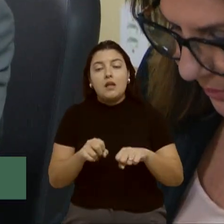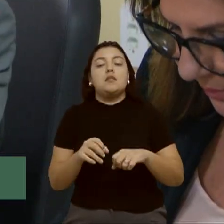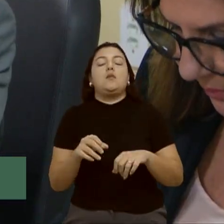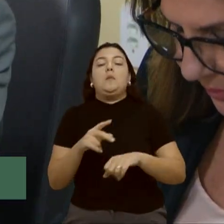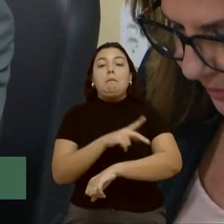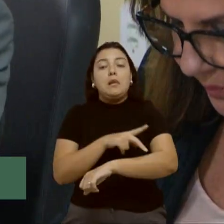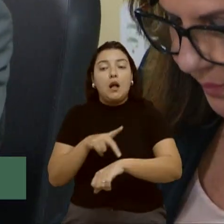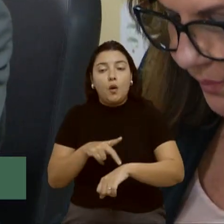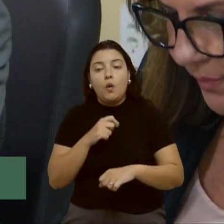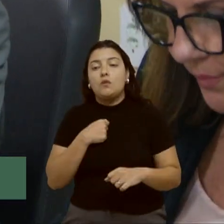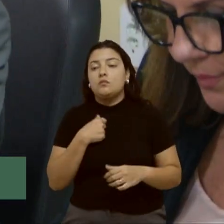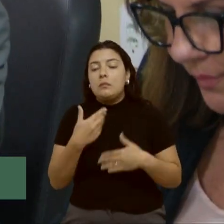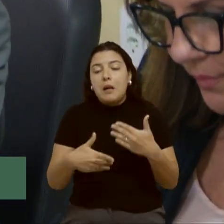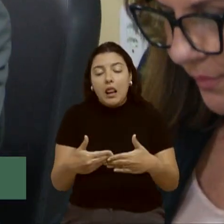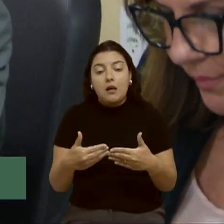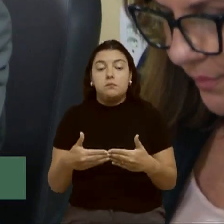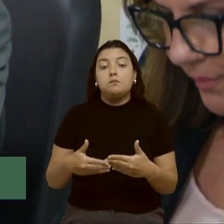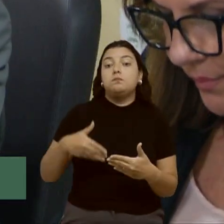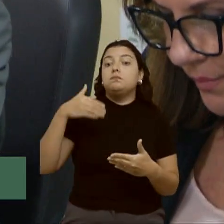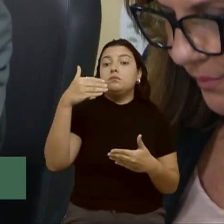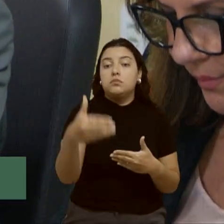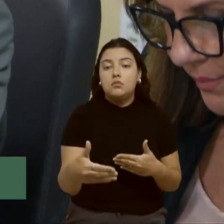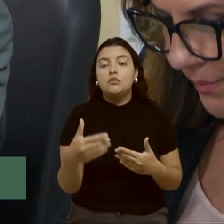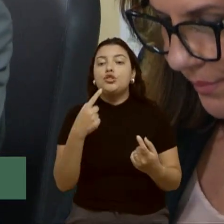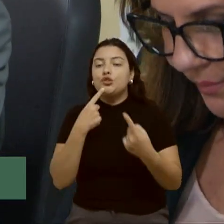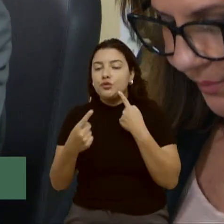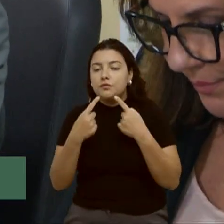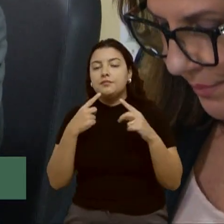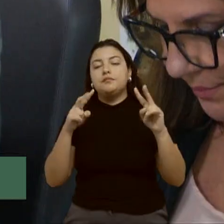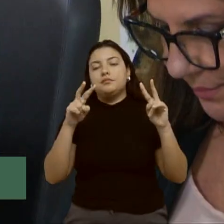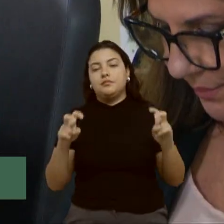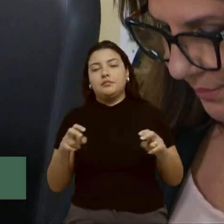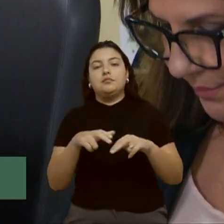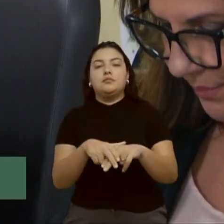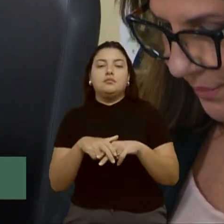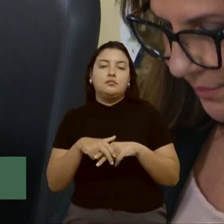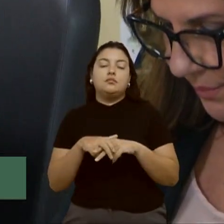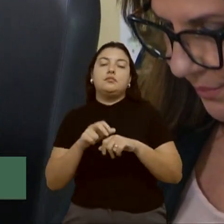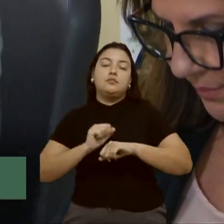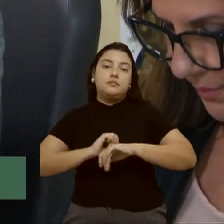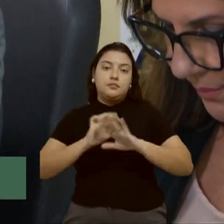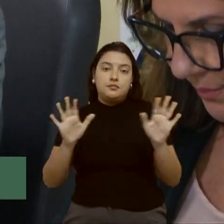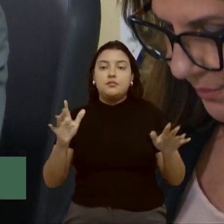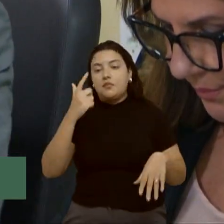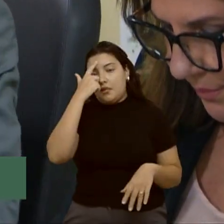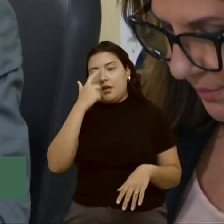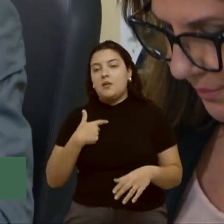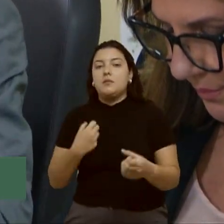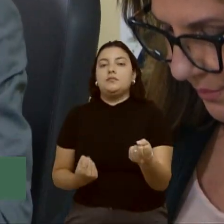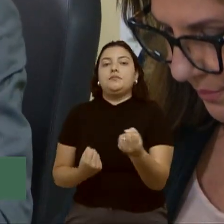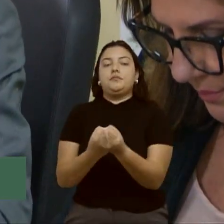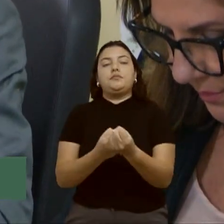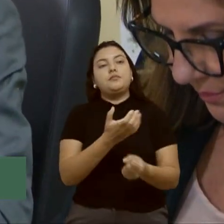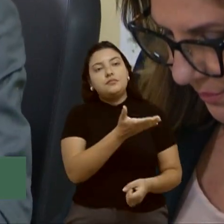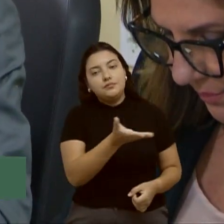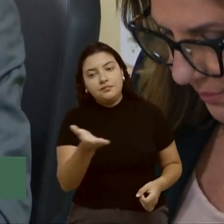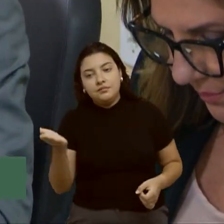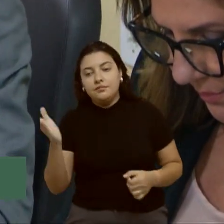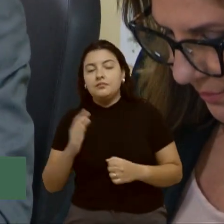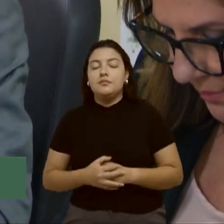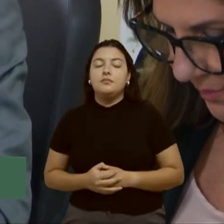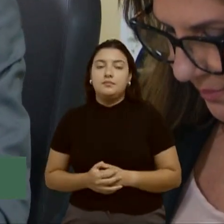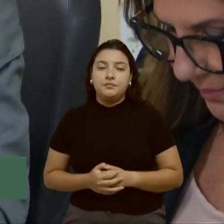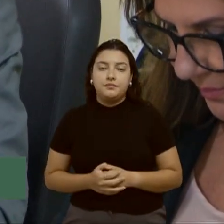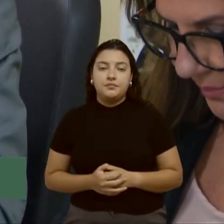do cidadão, eu vejo a necessidade de nós dialogarmos sobre isso. Queria externalizar aqui que estarei ao lado de vocês,